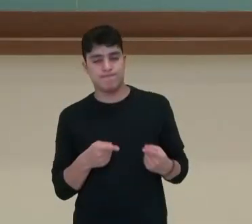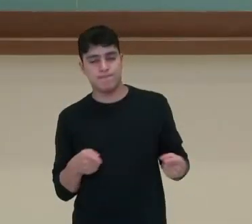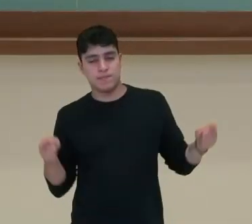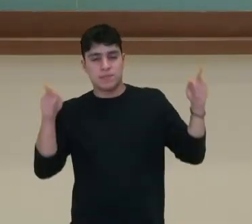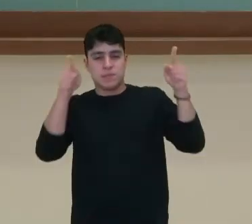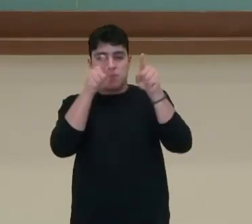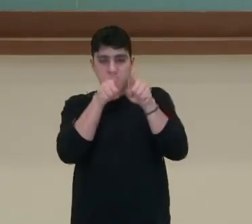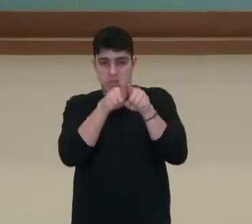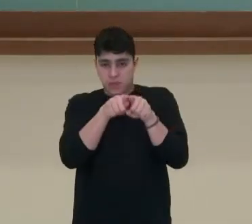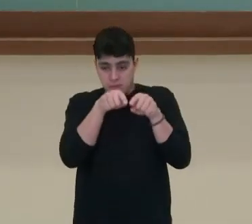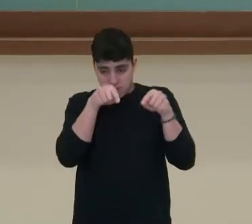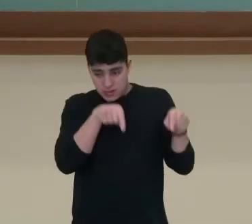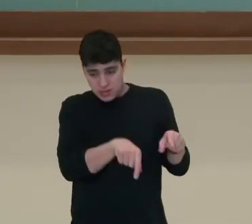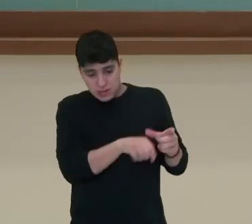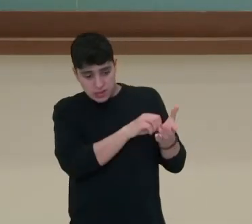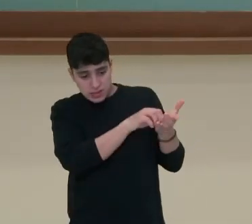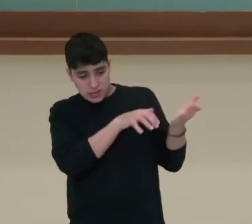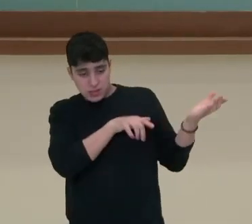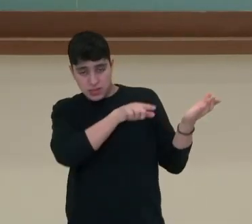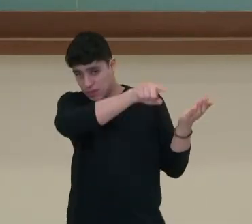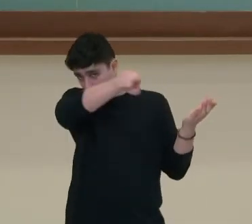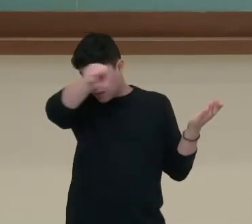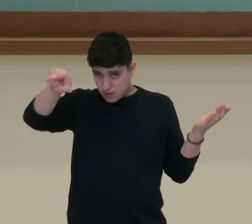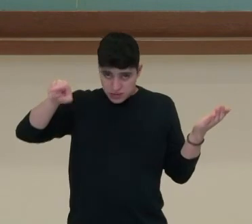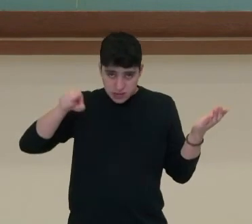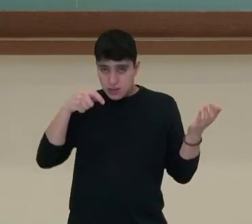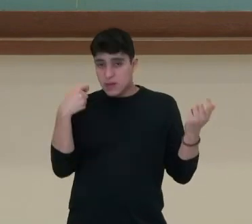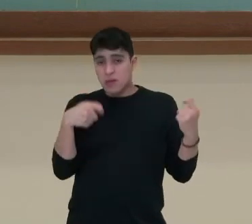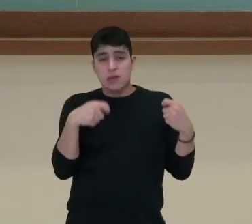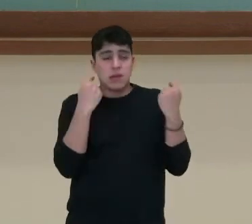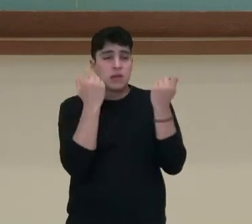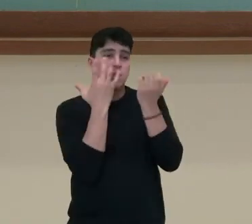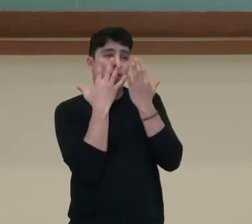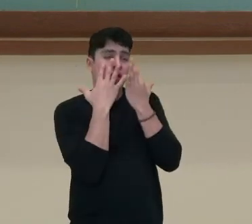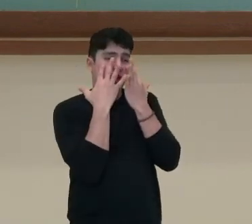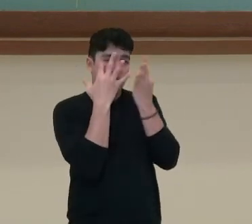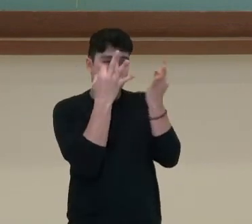Voltamos! Nessa atividade você tem que fazer a leitura muito bem atenta